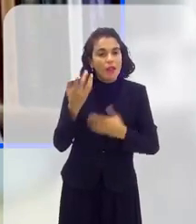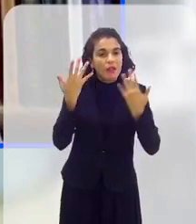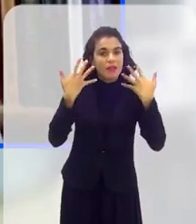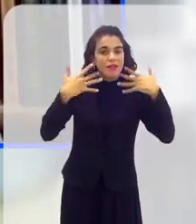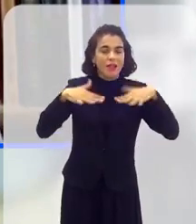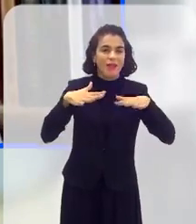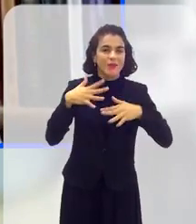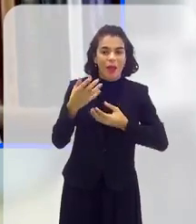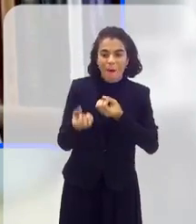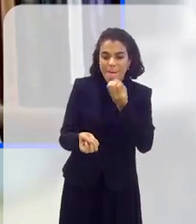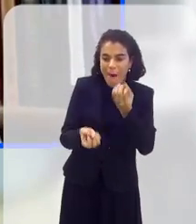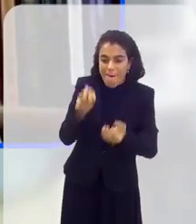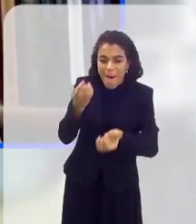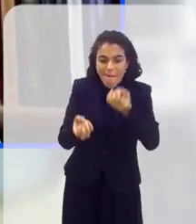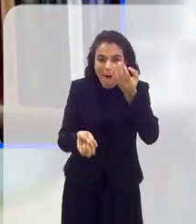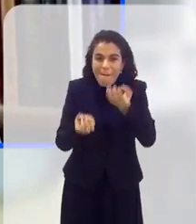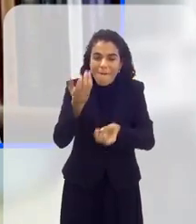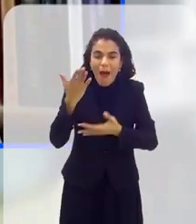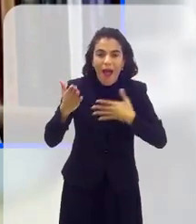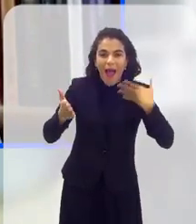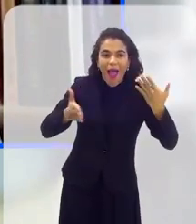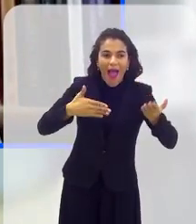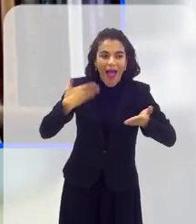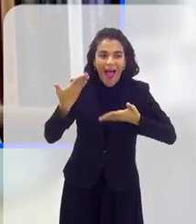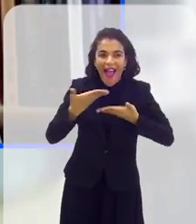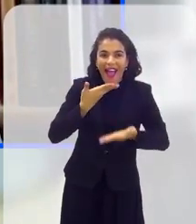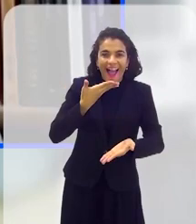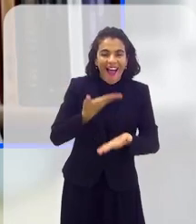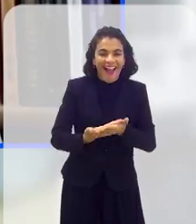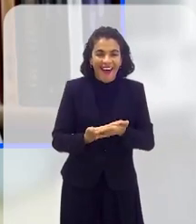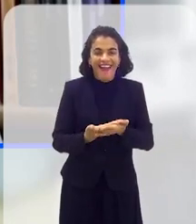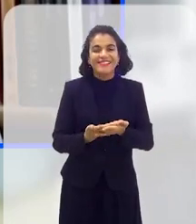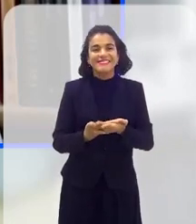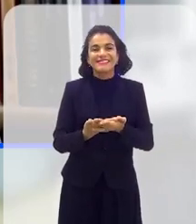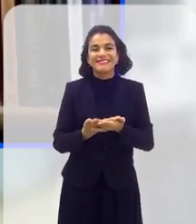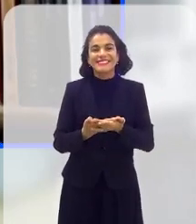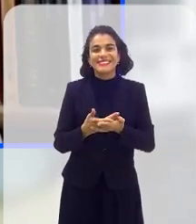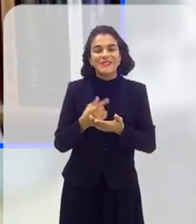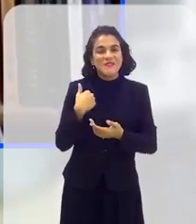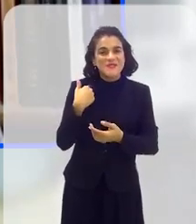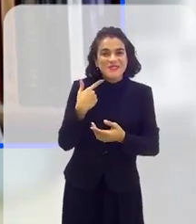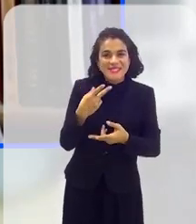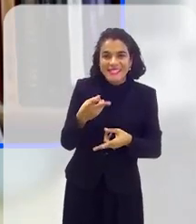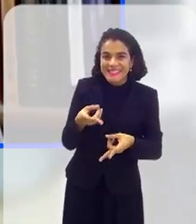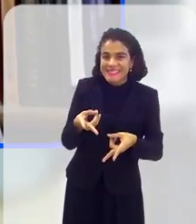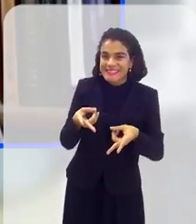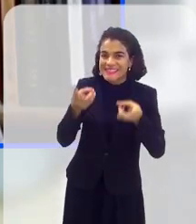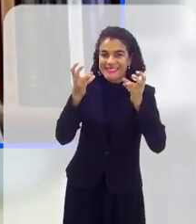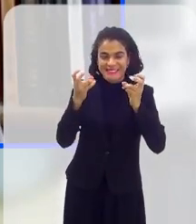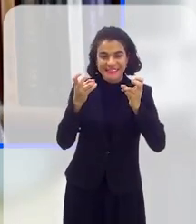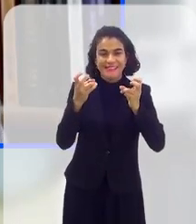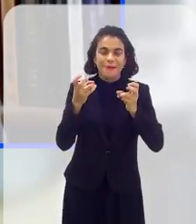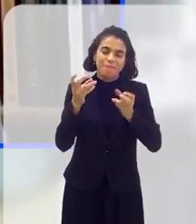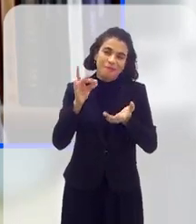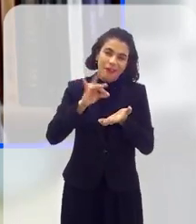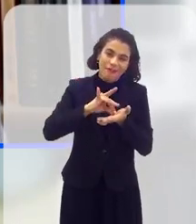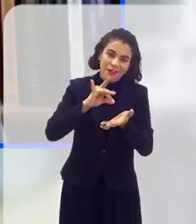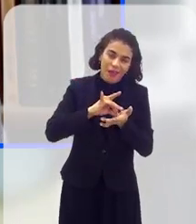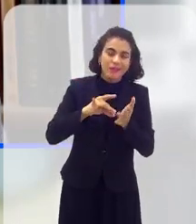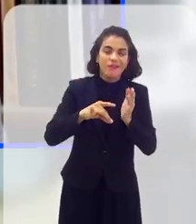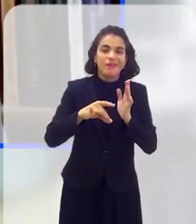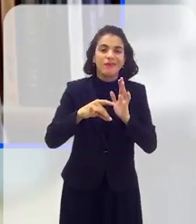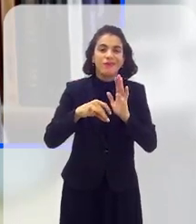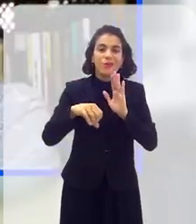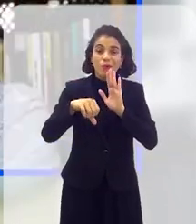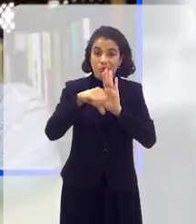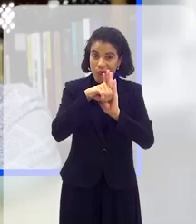vão acontecendo naturalmente, né? E de modo que quando você chega, na